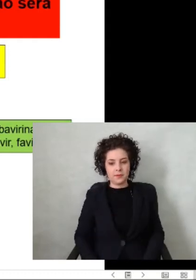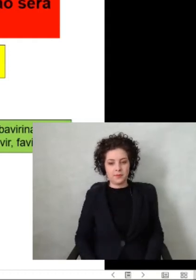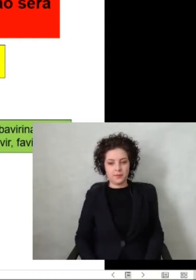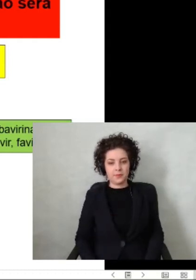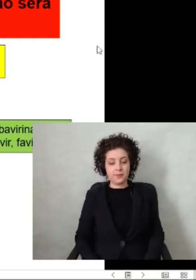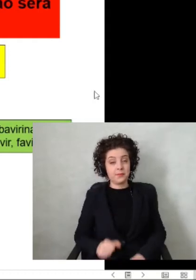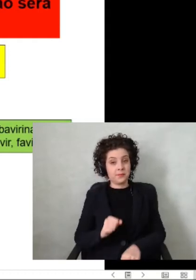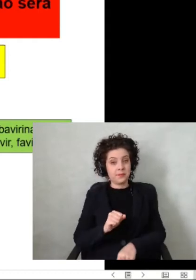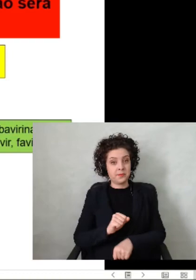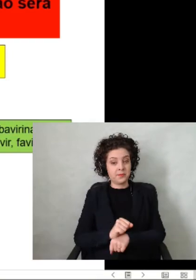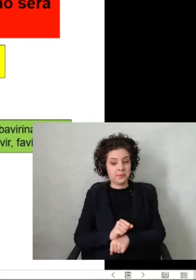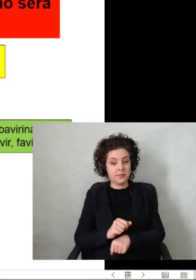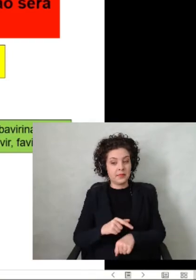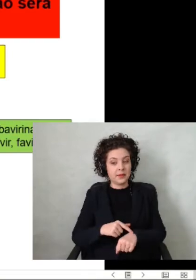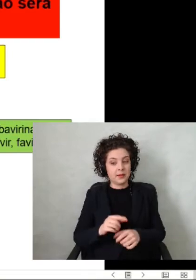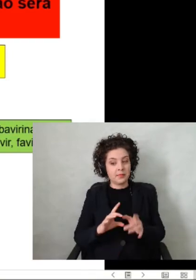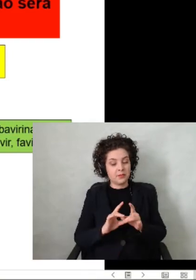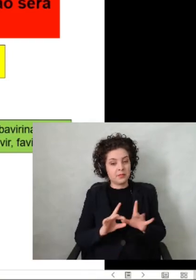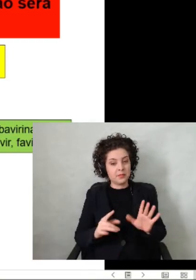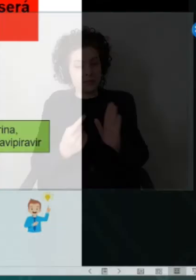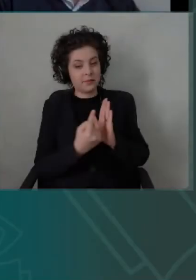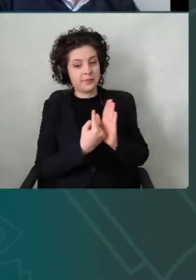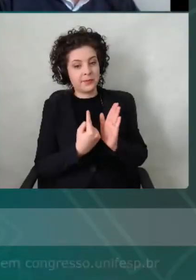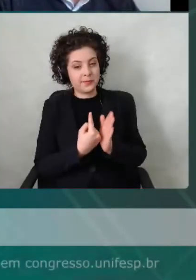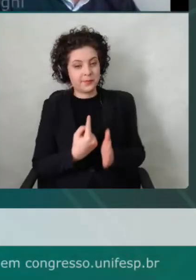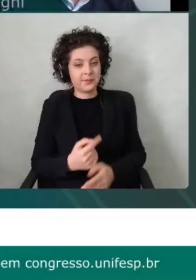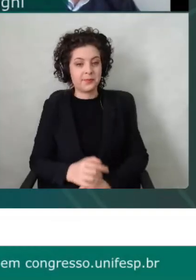e fico à disposição para perguntas.